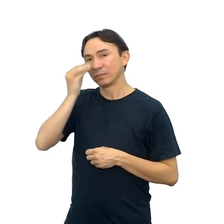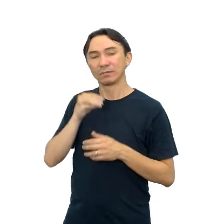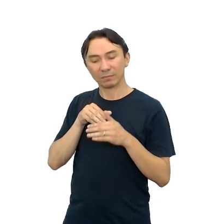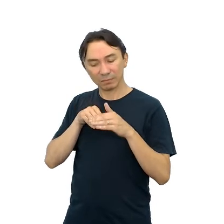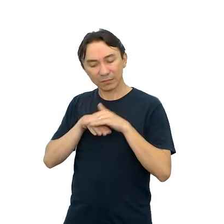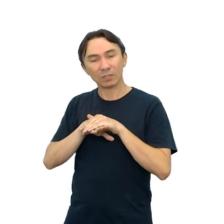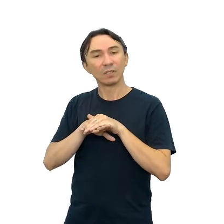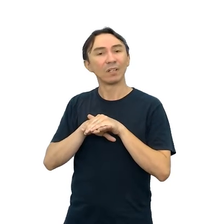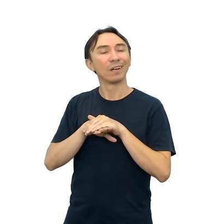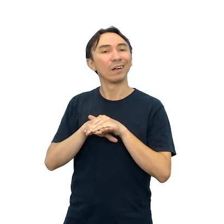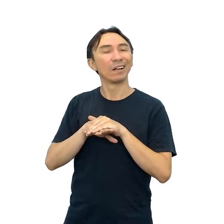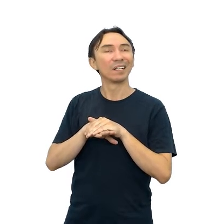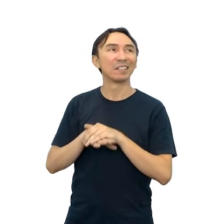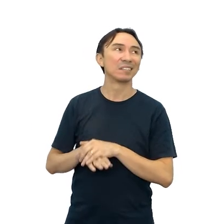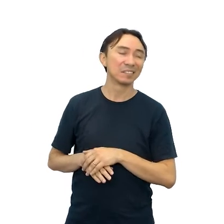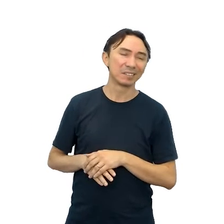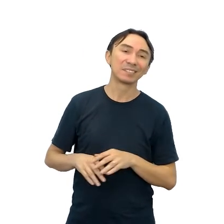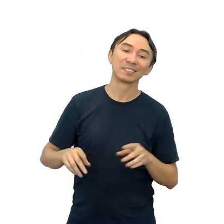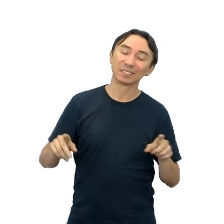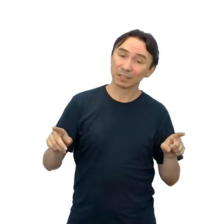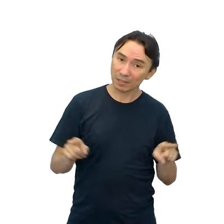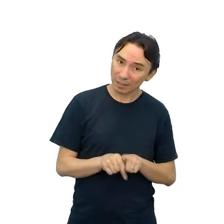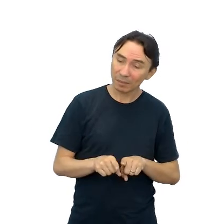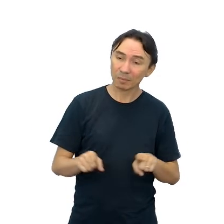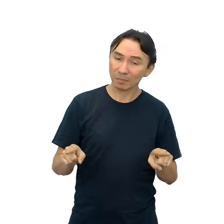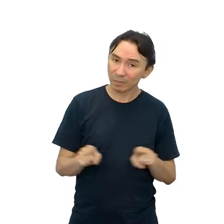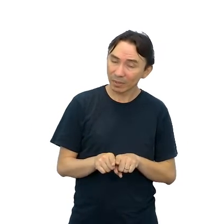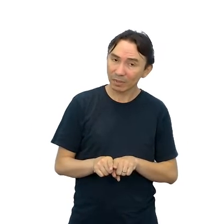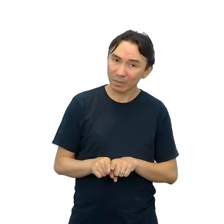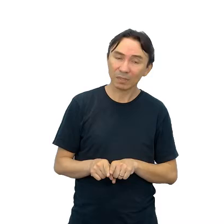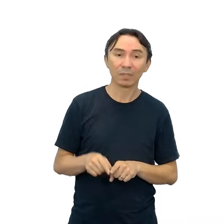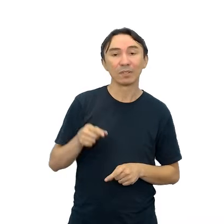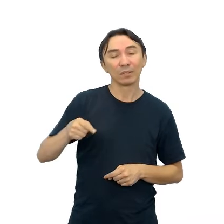E principalmente quando nós estivermos